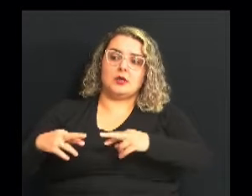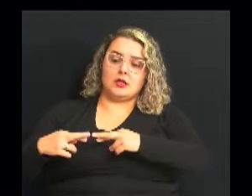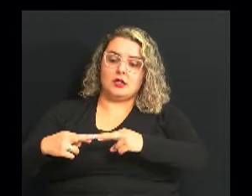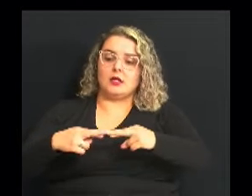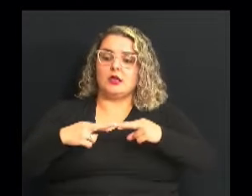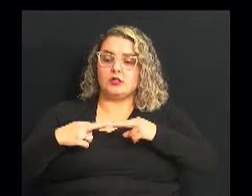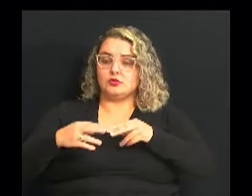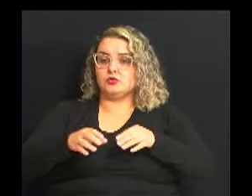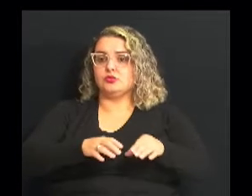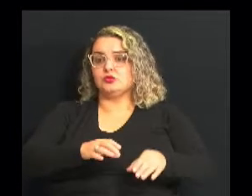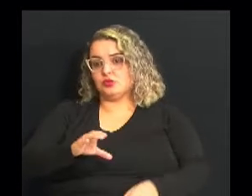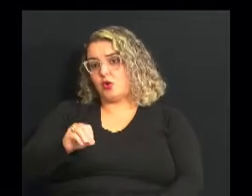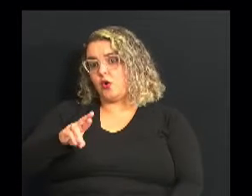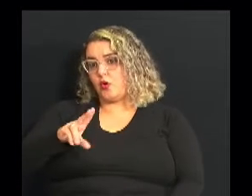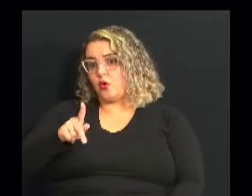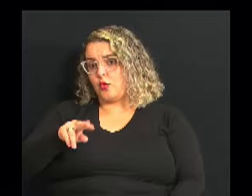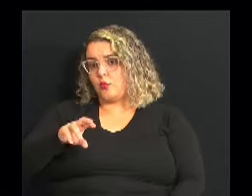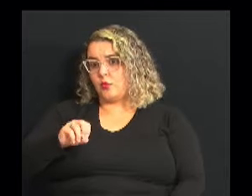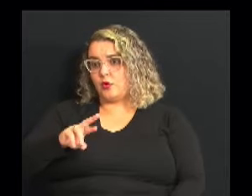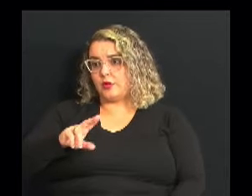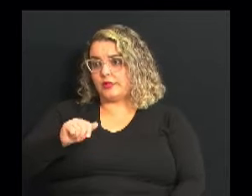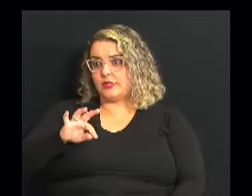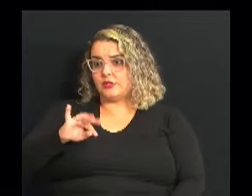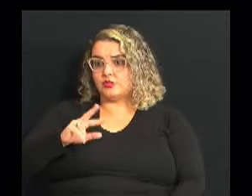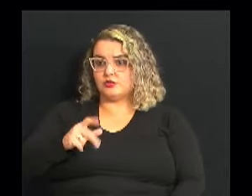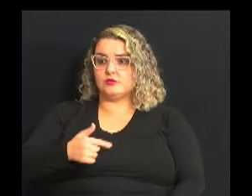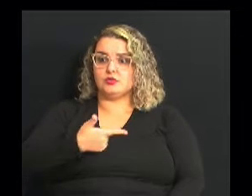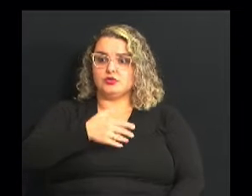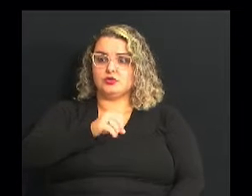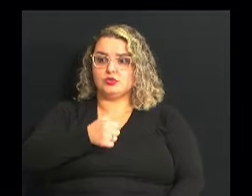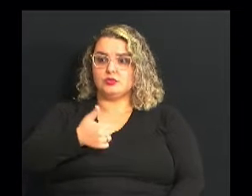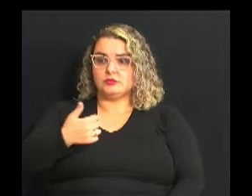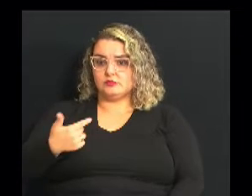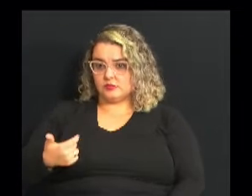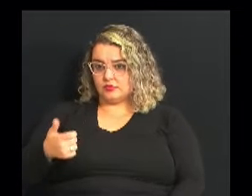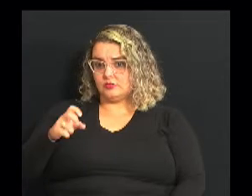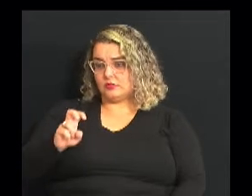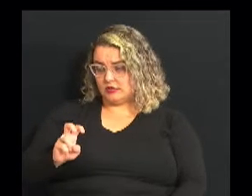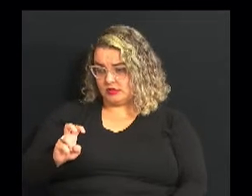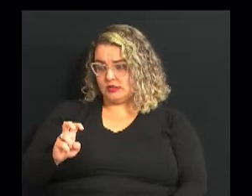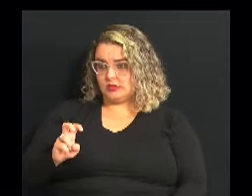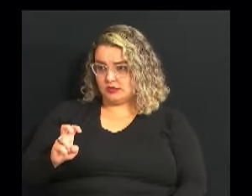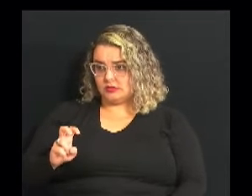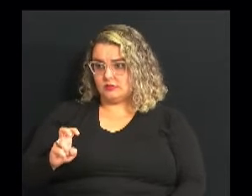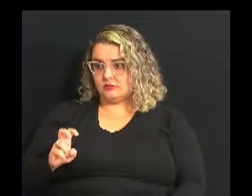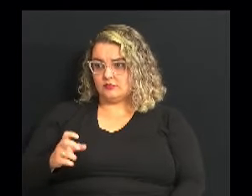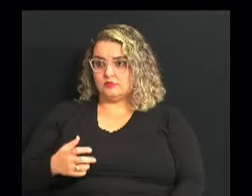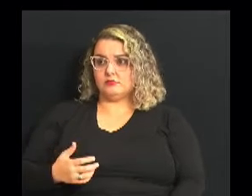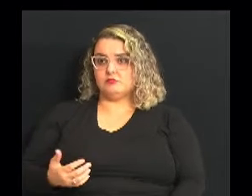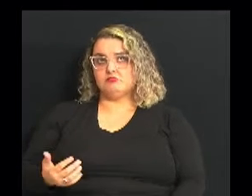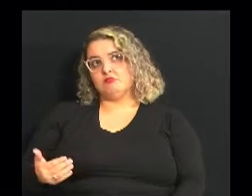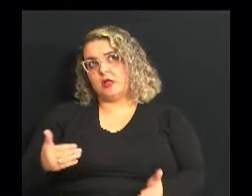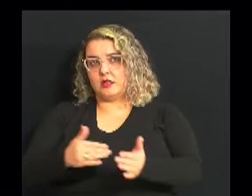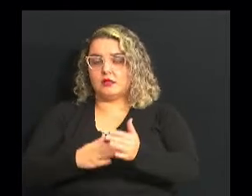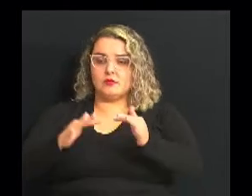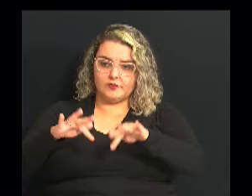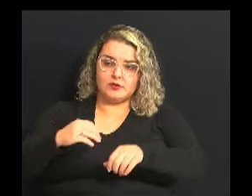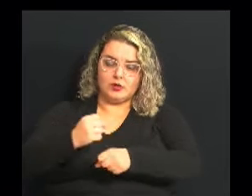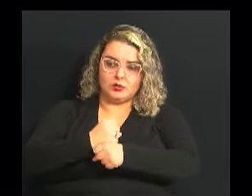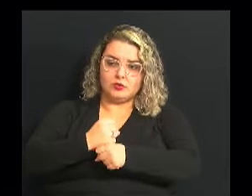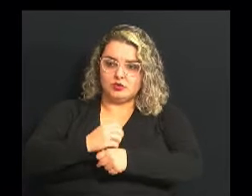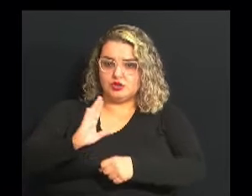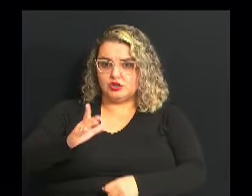é datada de 2015, né? Vamos ampliar ela, provavelmente esperamos que até o final do ano já tenhamos,